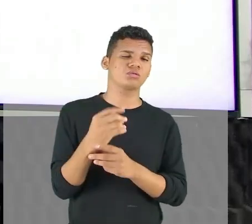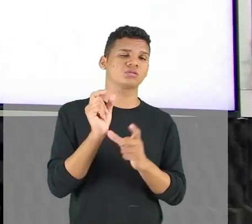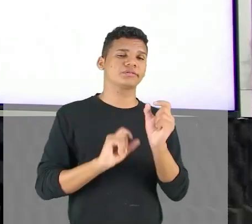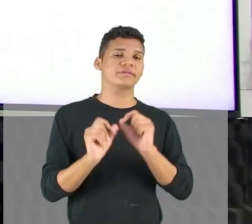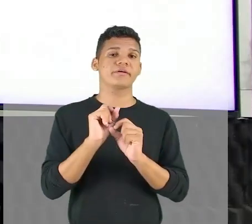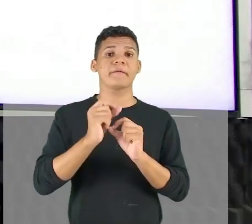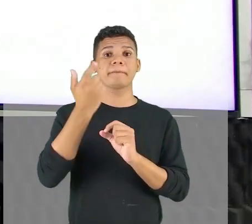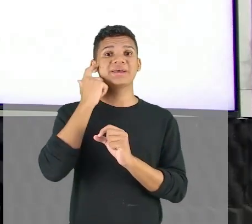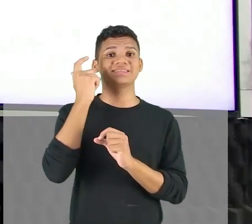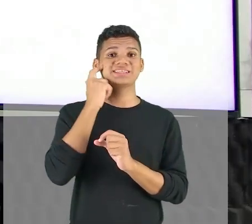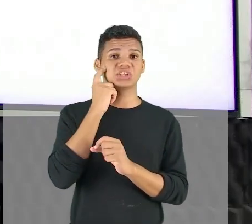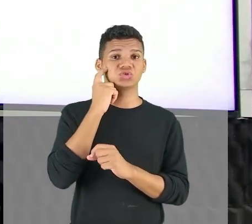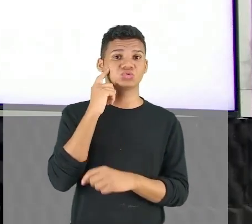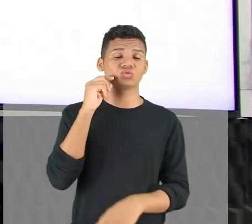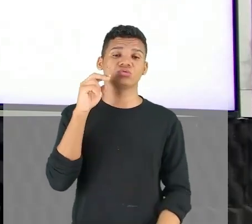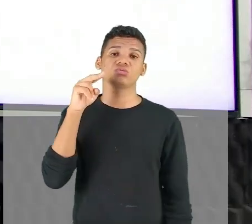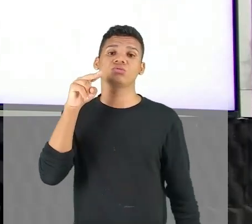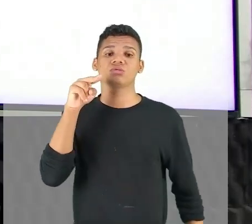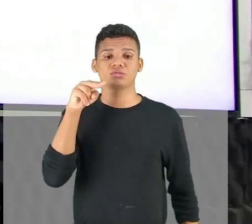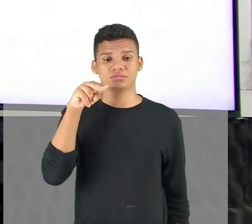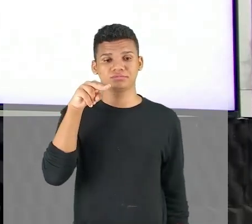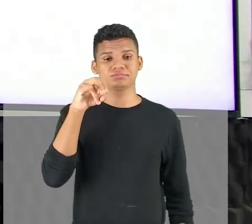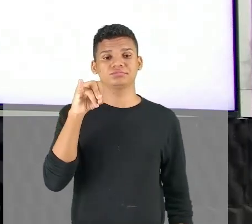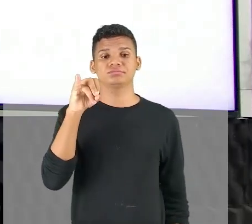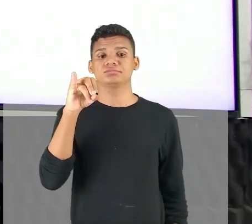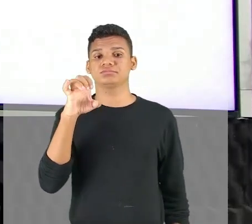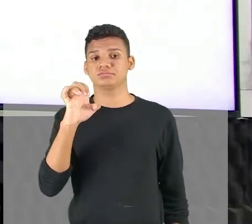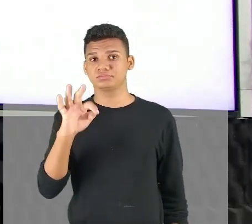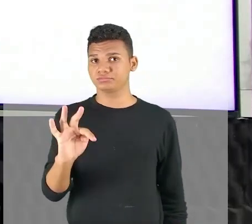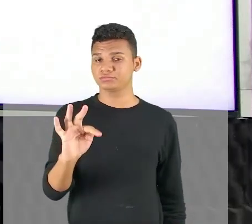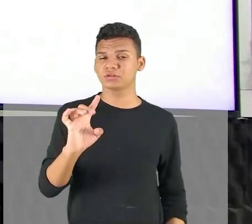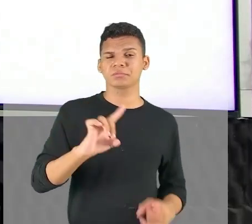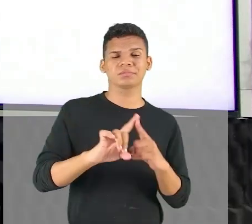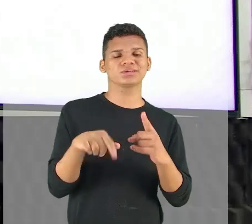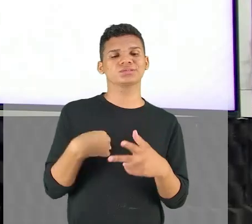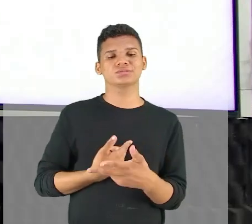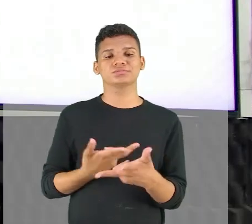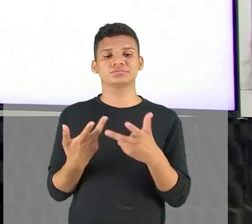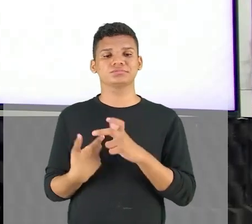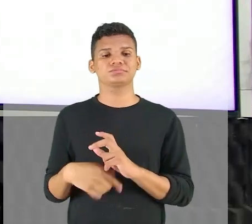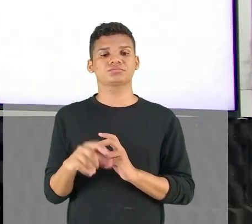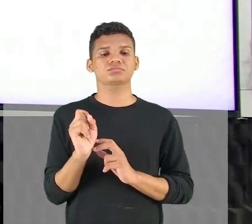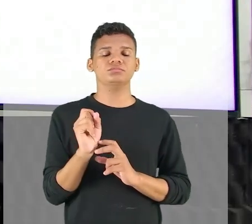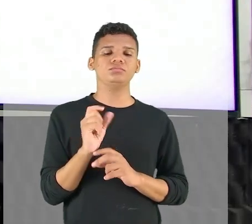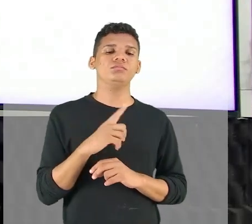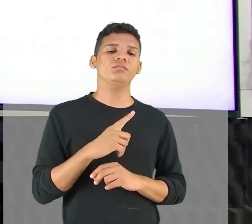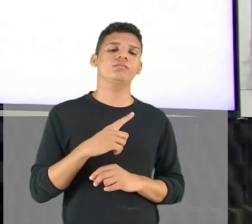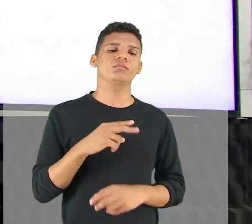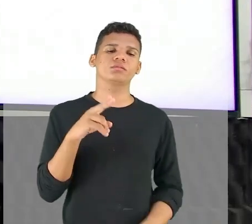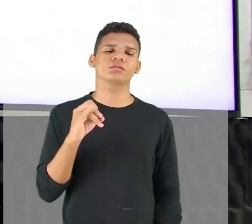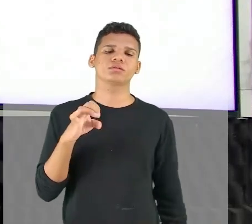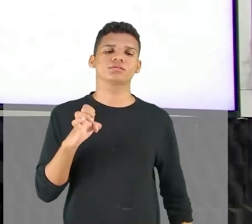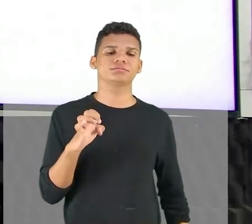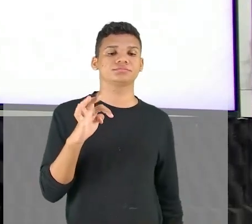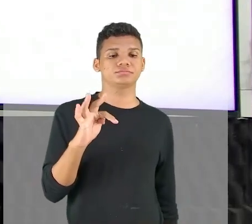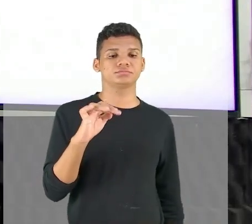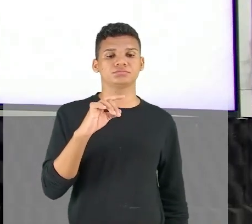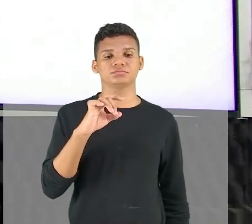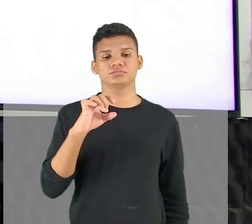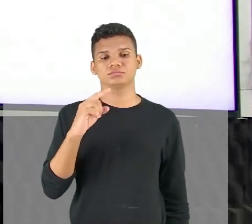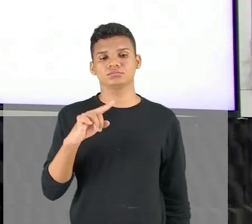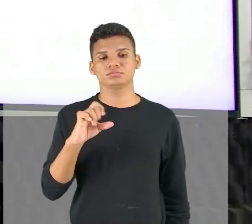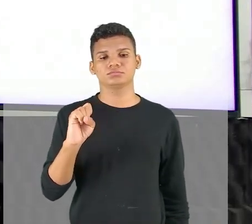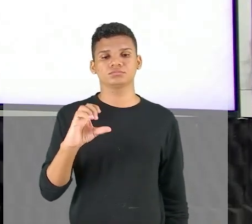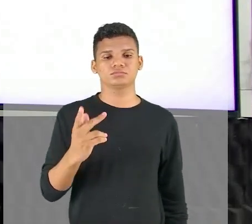que pensava Nietzsche, vamos ler aqui o que esse texto diz. Nietzsche celebrou-se e tornou-se até venerado